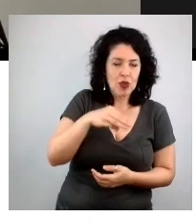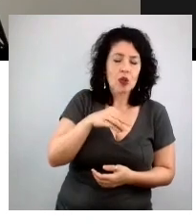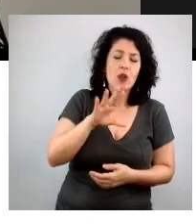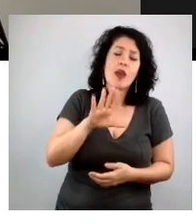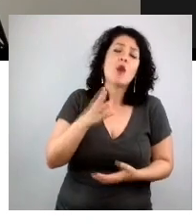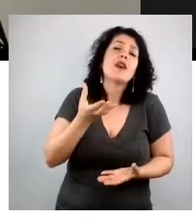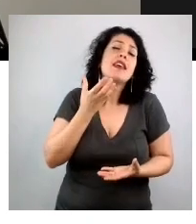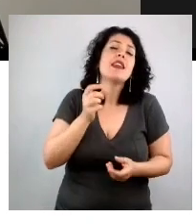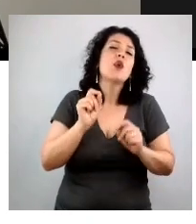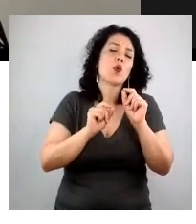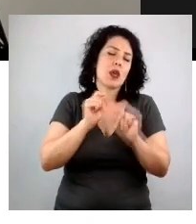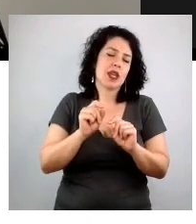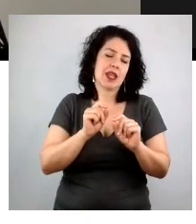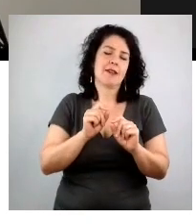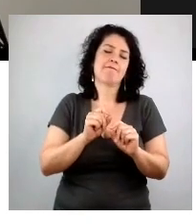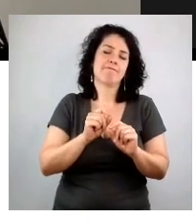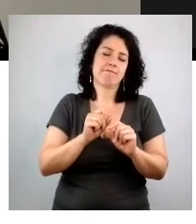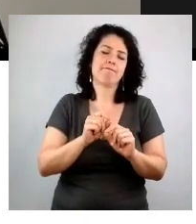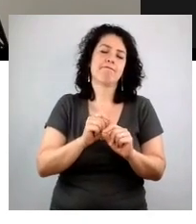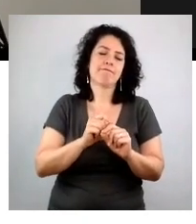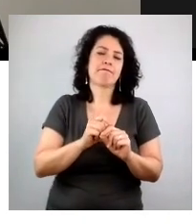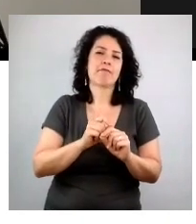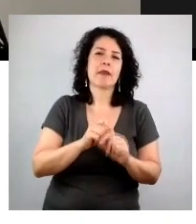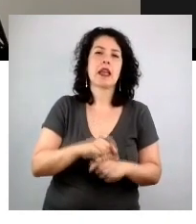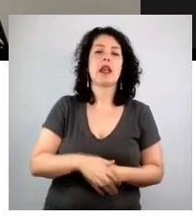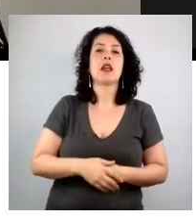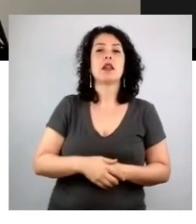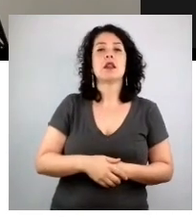eu estava ouvindo no seu